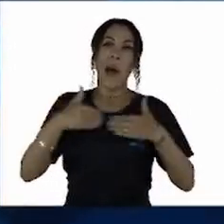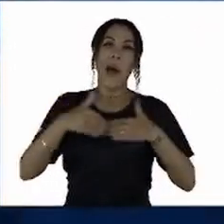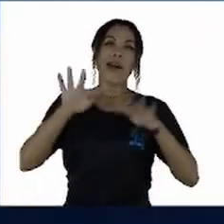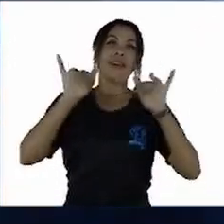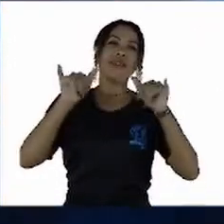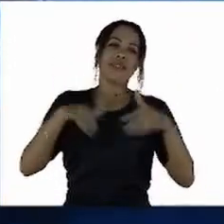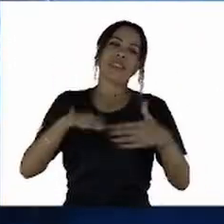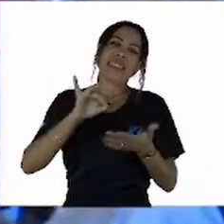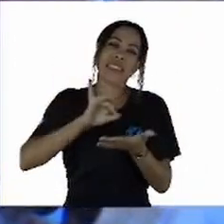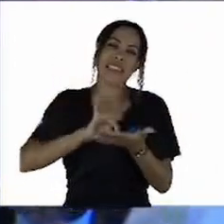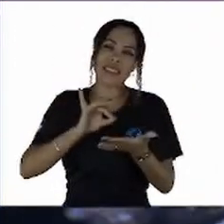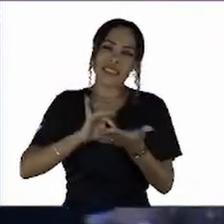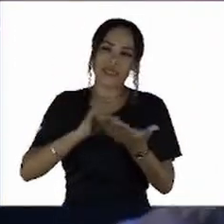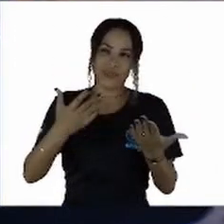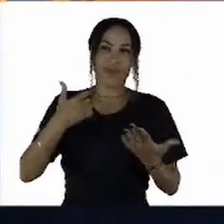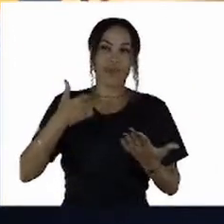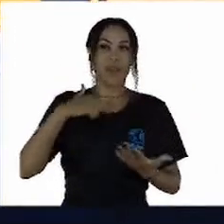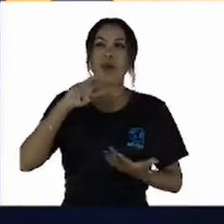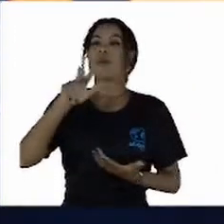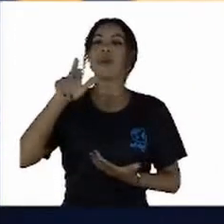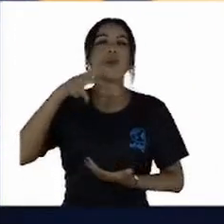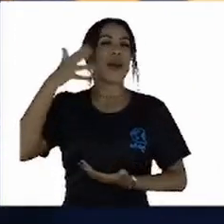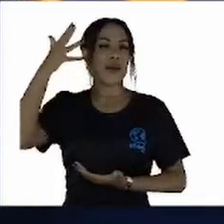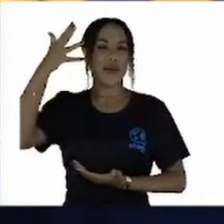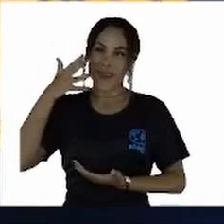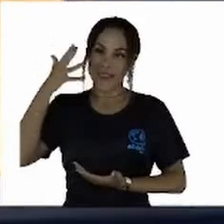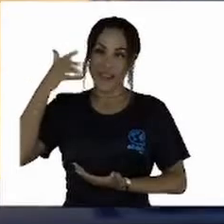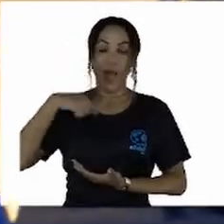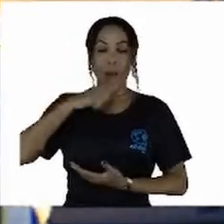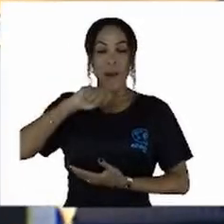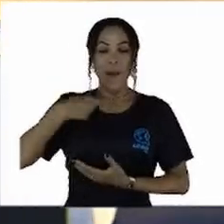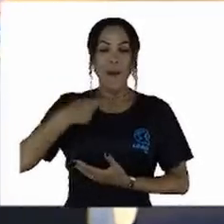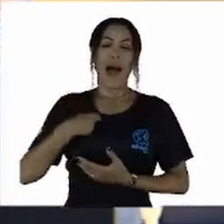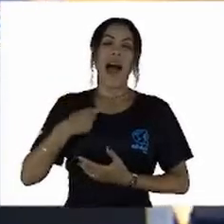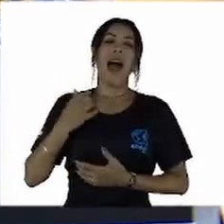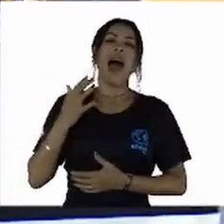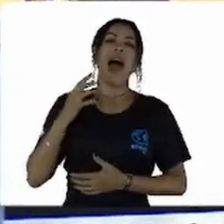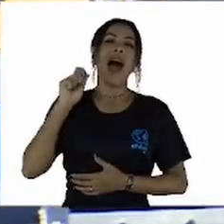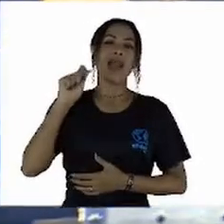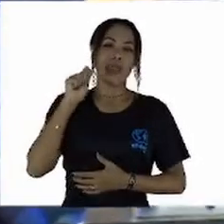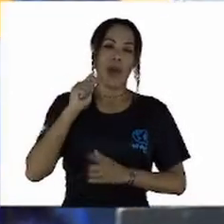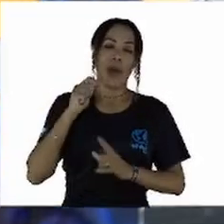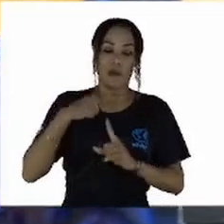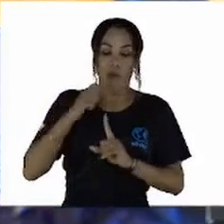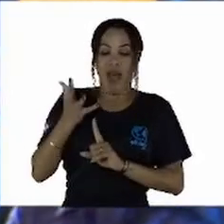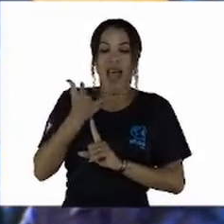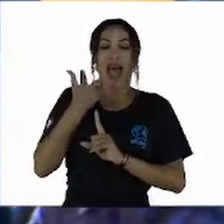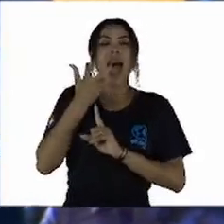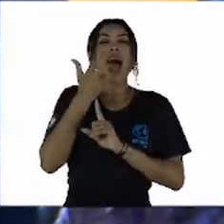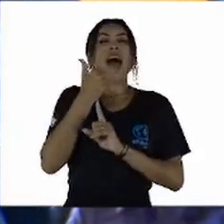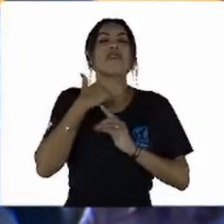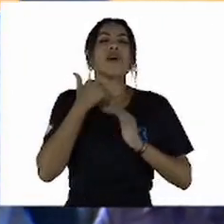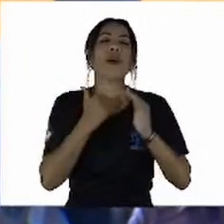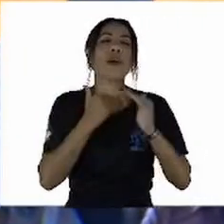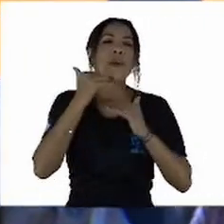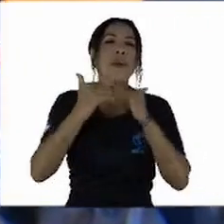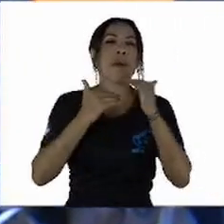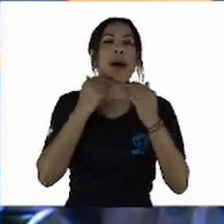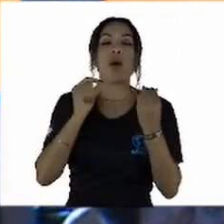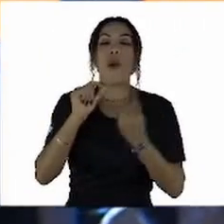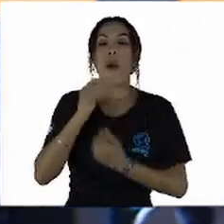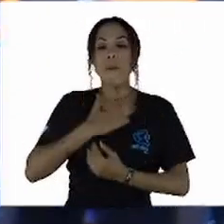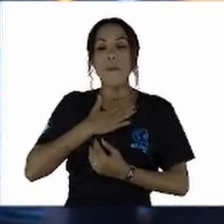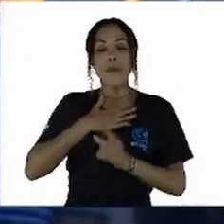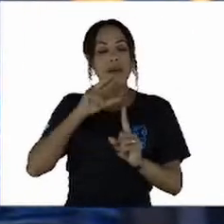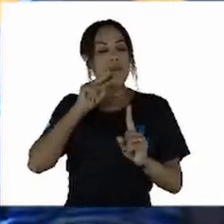final. Na verdade, eu não sou um palestrante, eu sou um artista que apenas vim bater um papo e falar um pouco da visão que eu tenho em relação